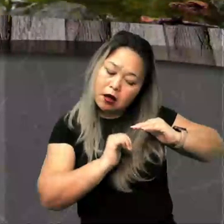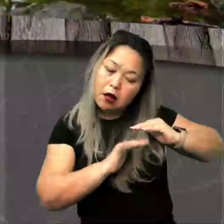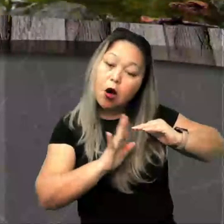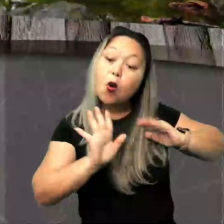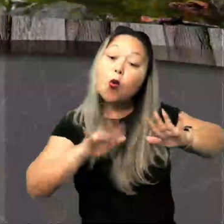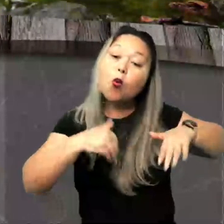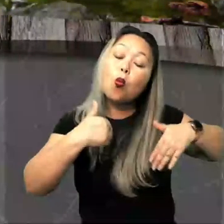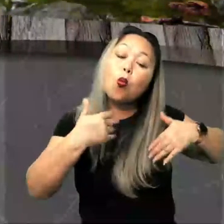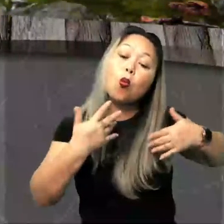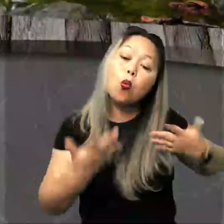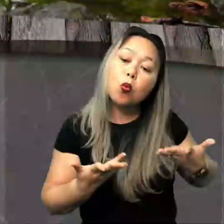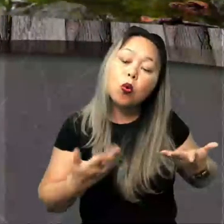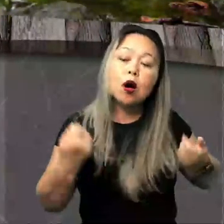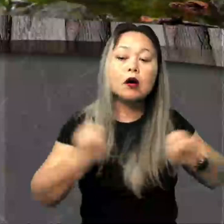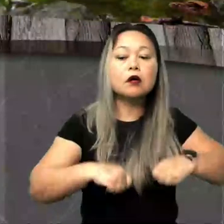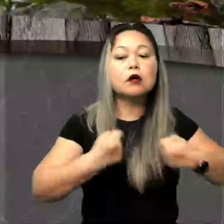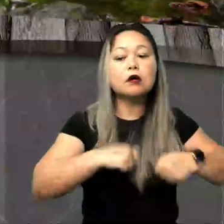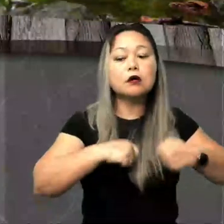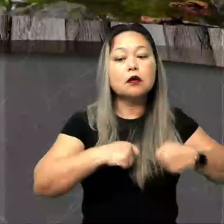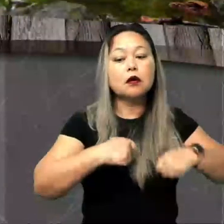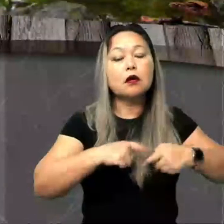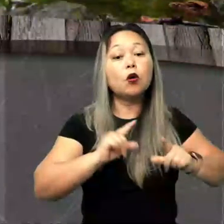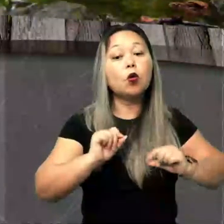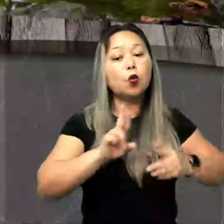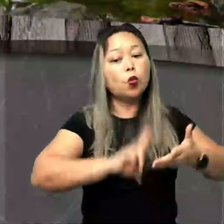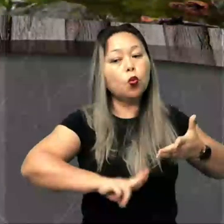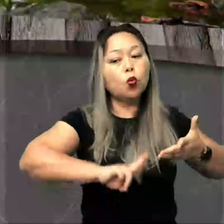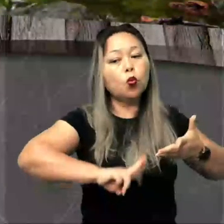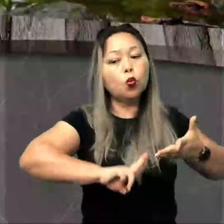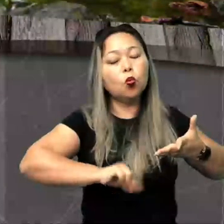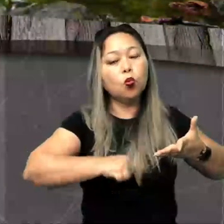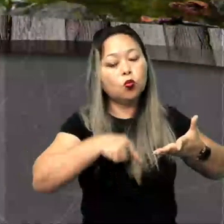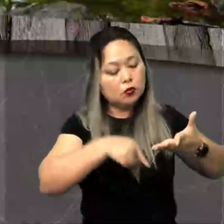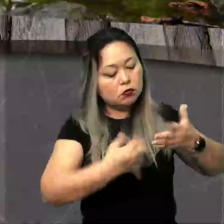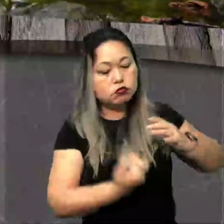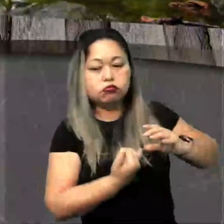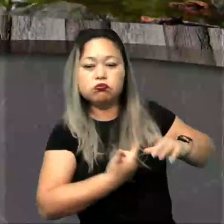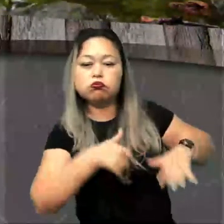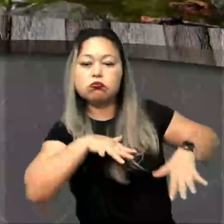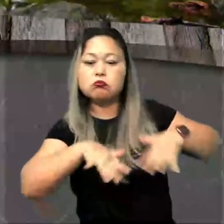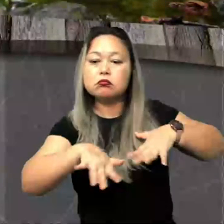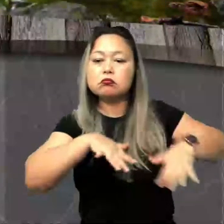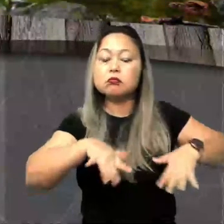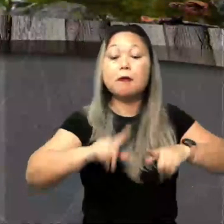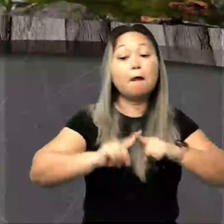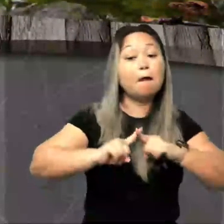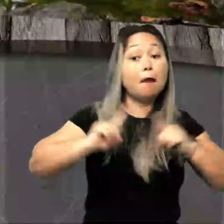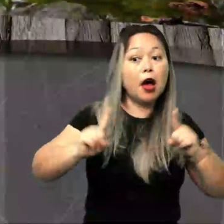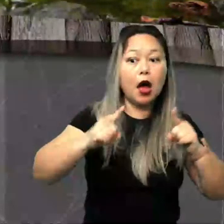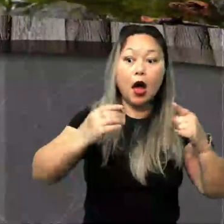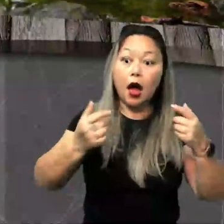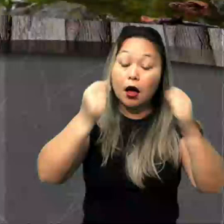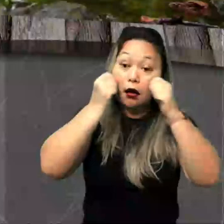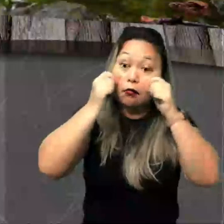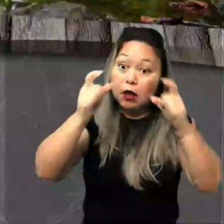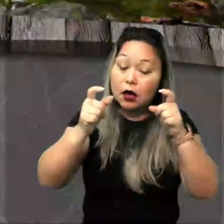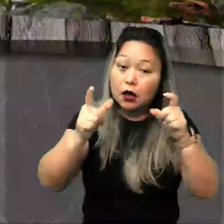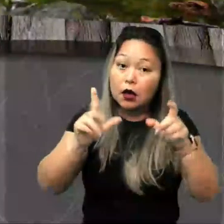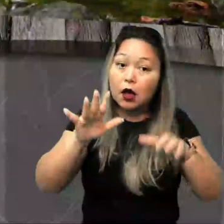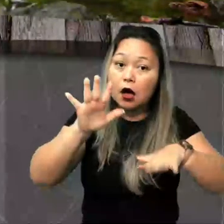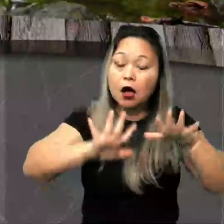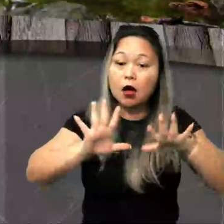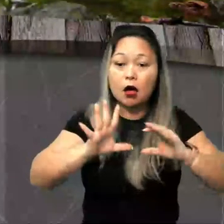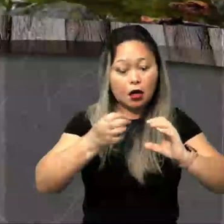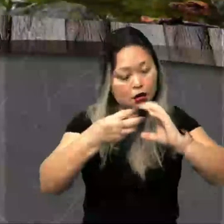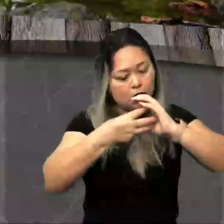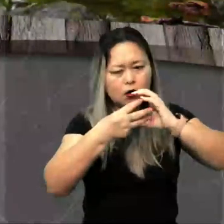Quando você tiver necessidade, você vai fazer o uso dessa fonte de energia. Mas presta atenção, as